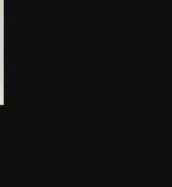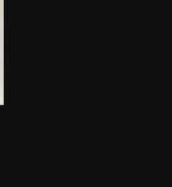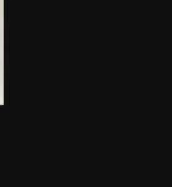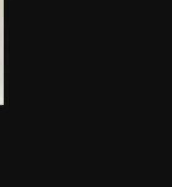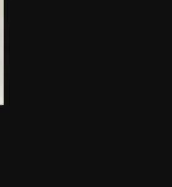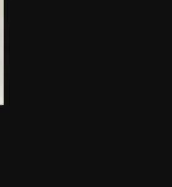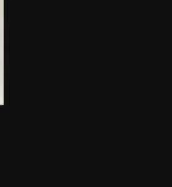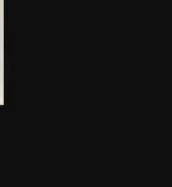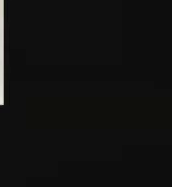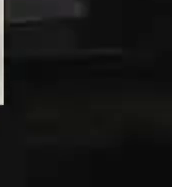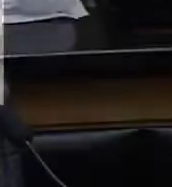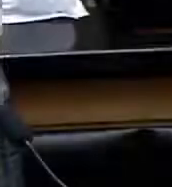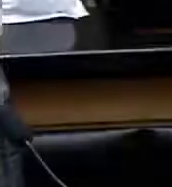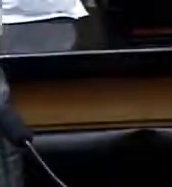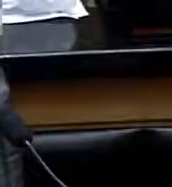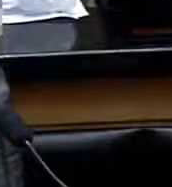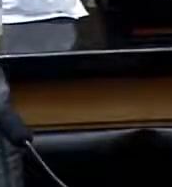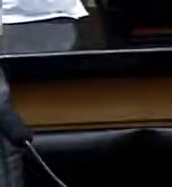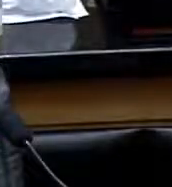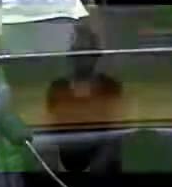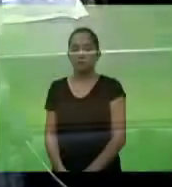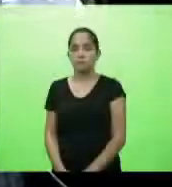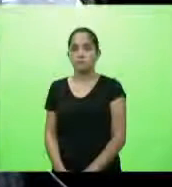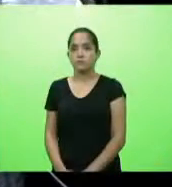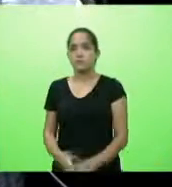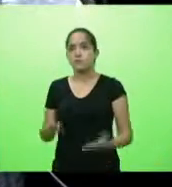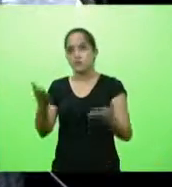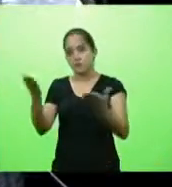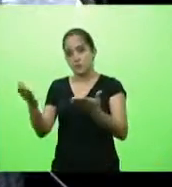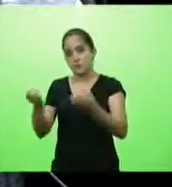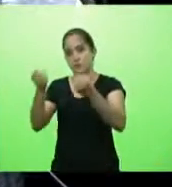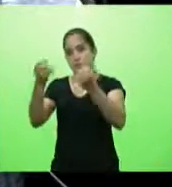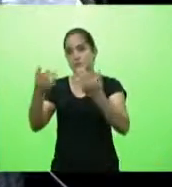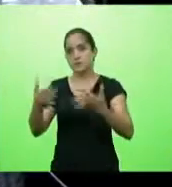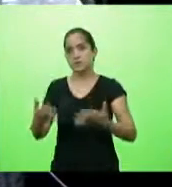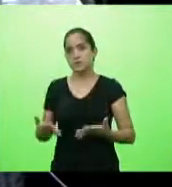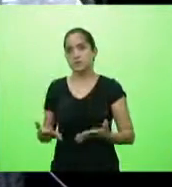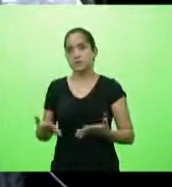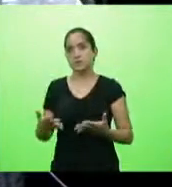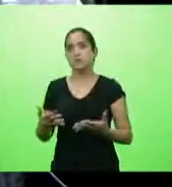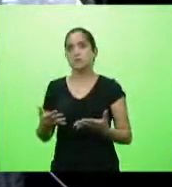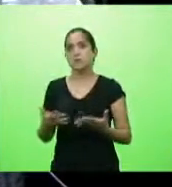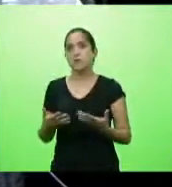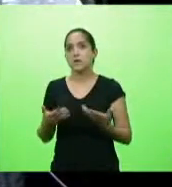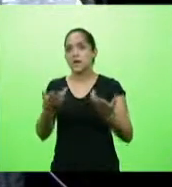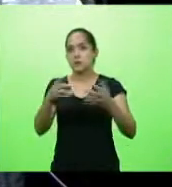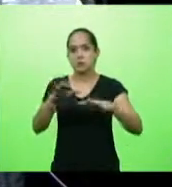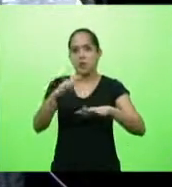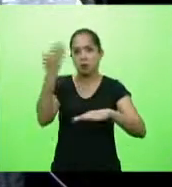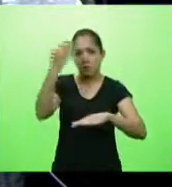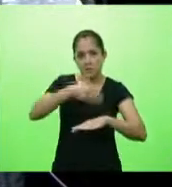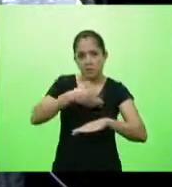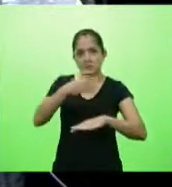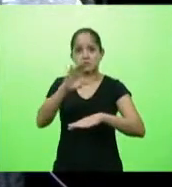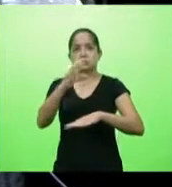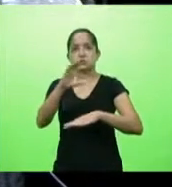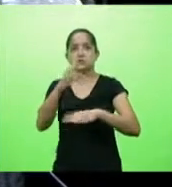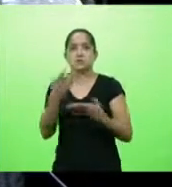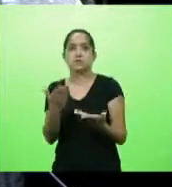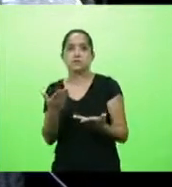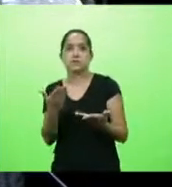na mídia. Muita gente... Então está aí. Não querem comprovação científica? Está aí a